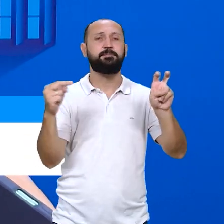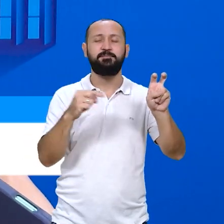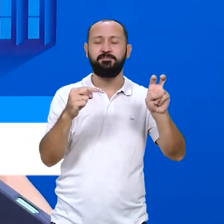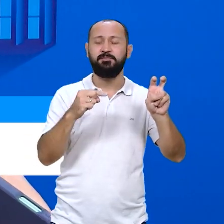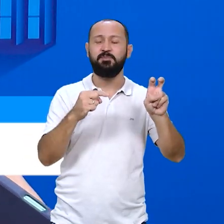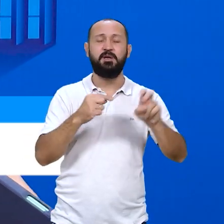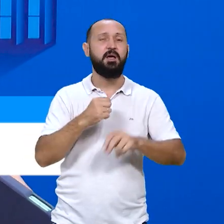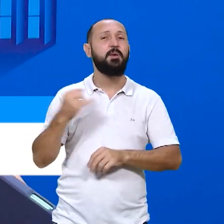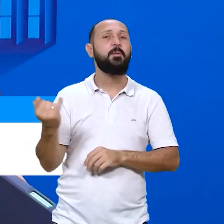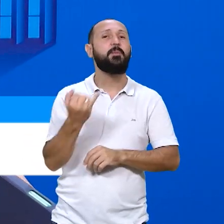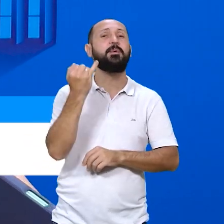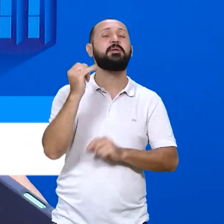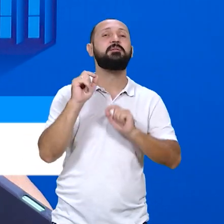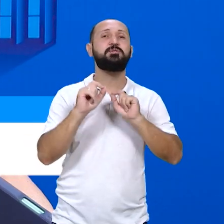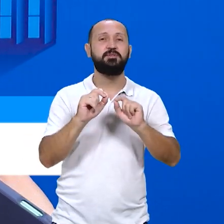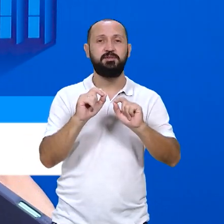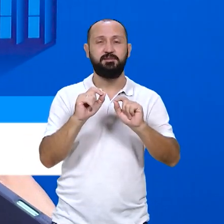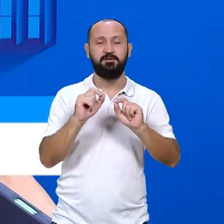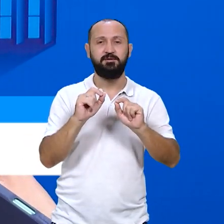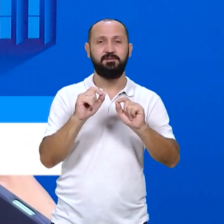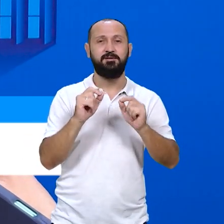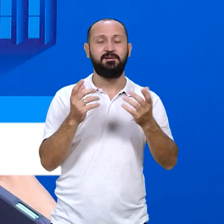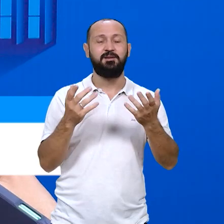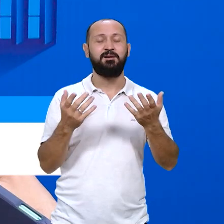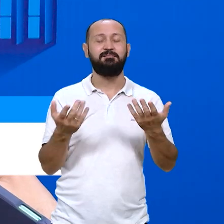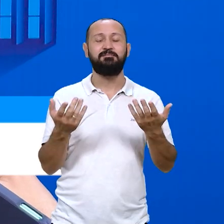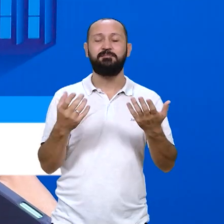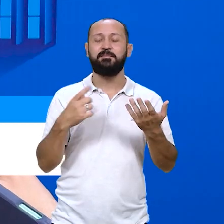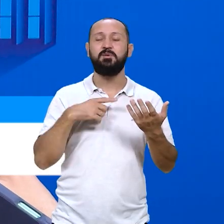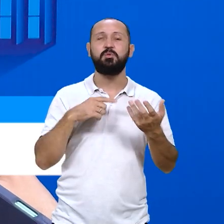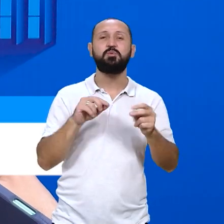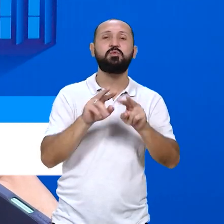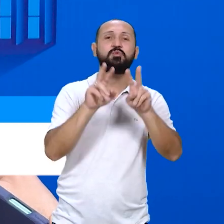que é muito cara para nós, que é a questão